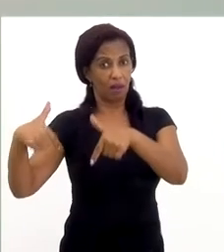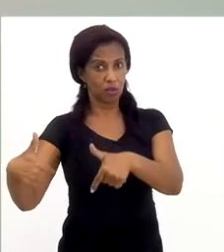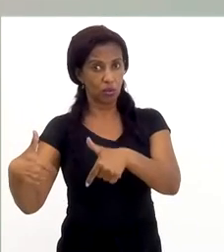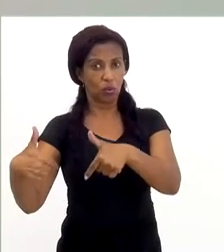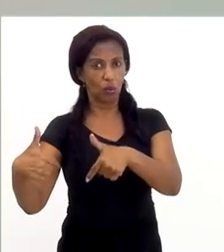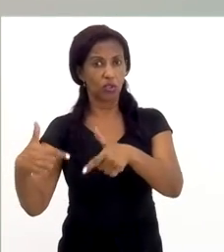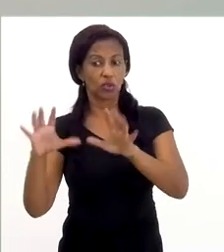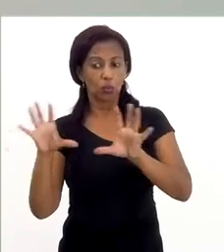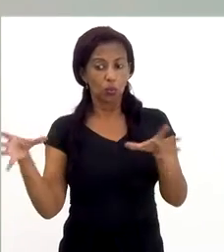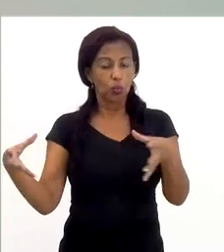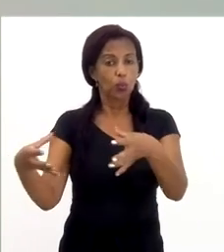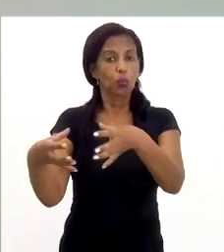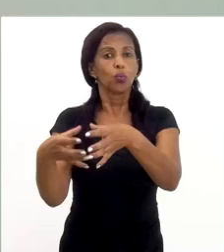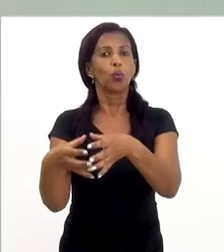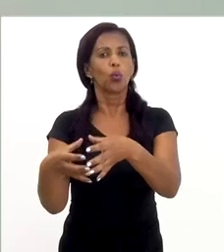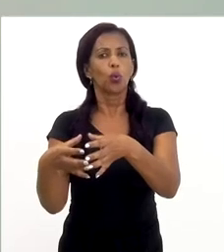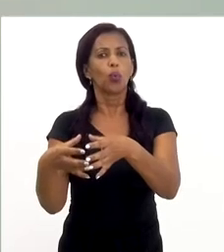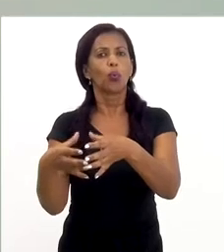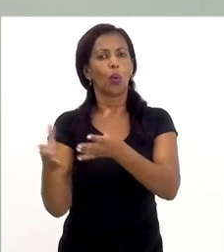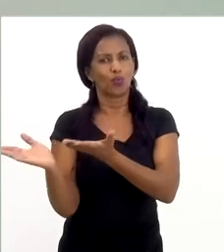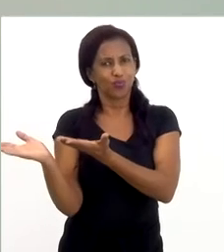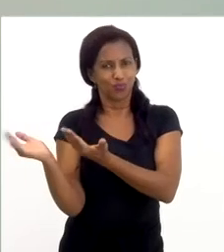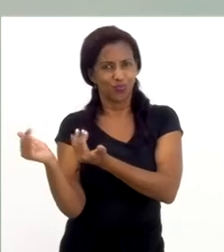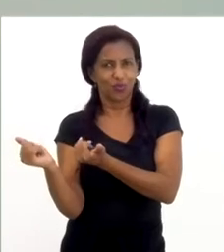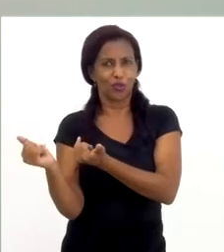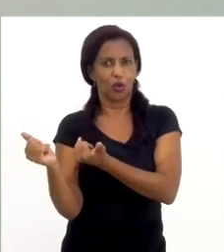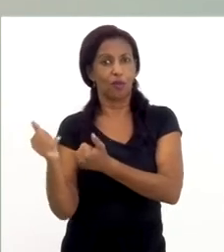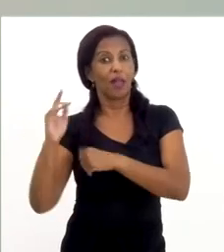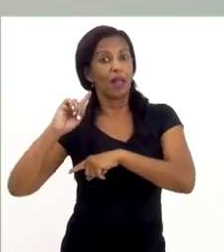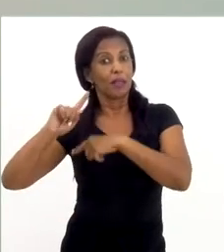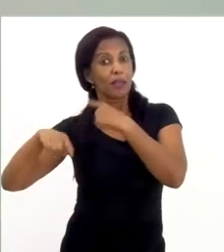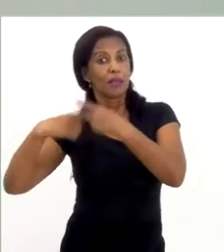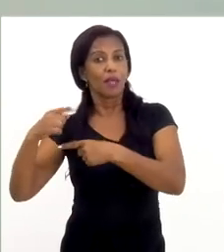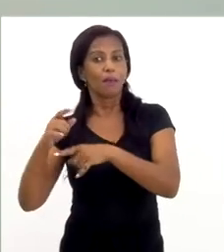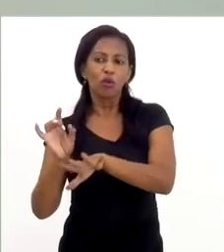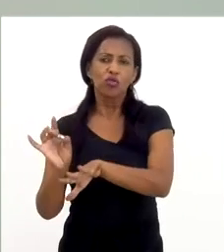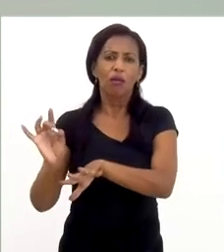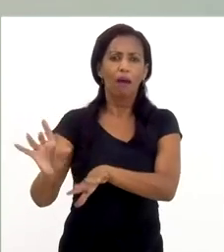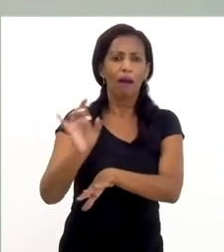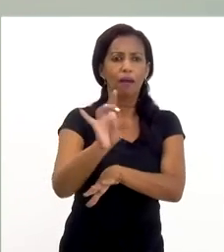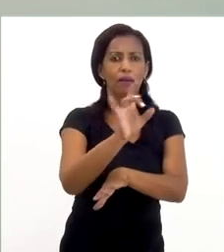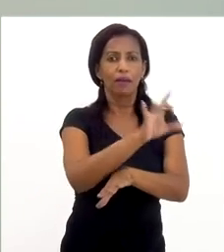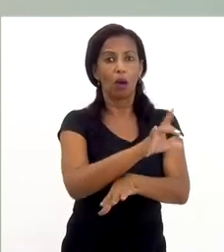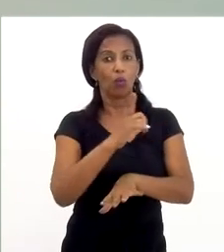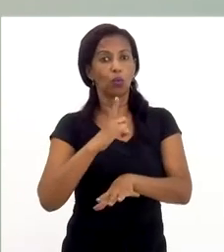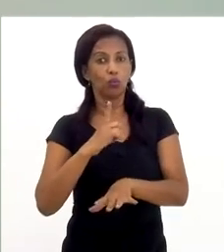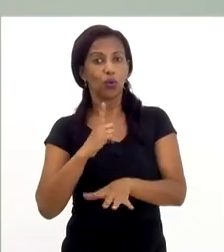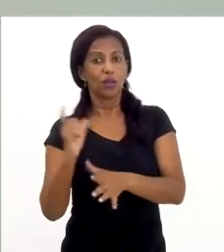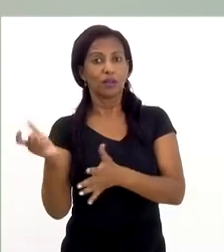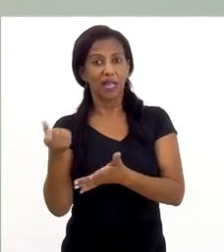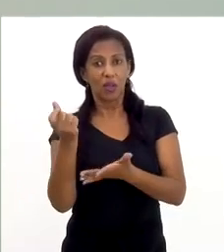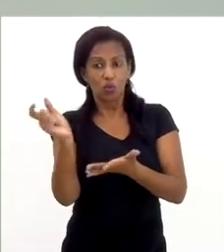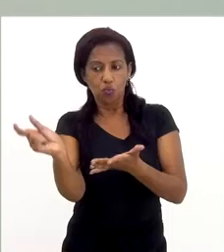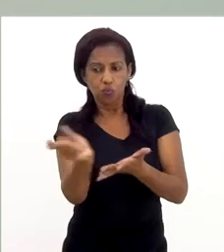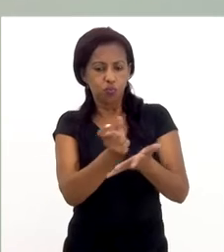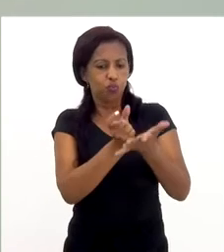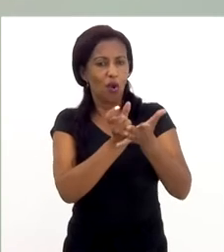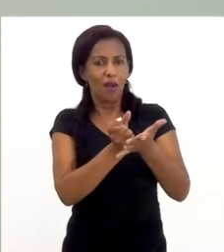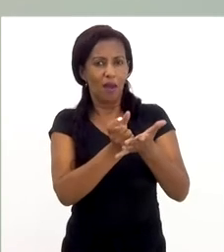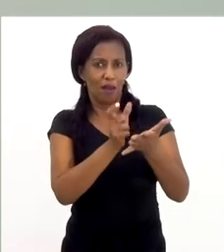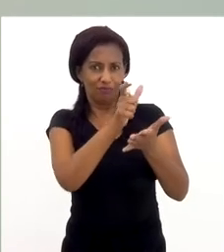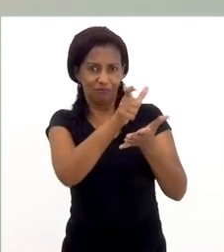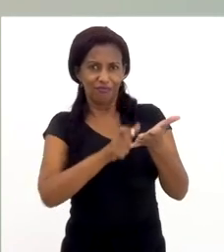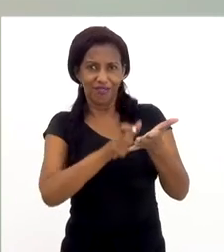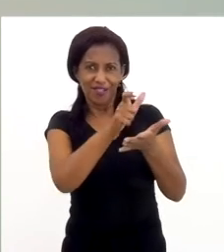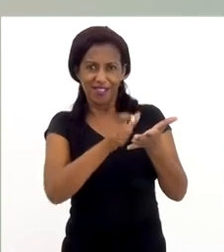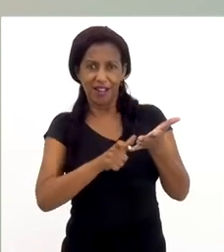a favor desse grupo desses tópicos adolescentes Então feito isso carga escolar eles recebem um dispositivo